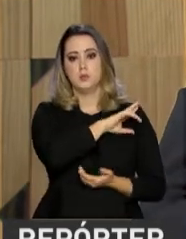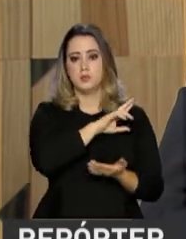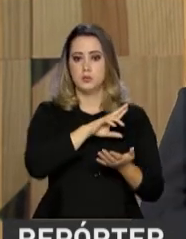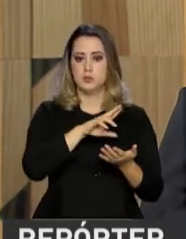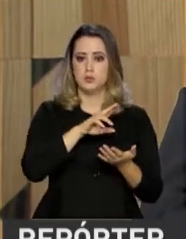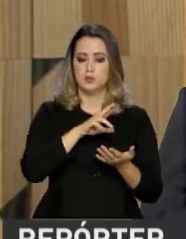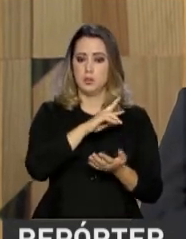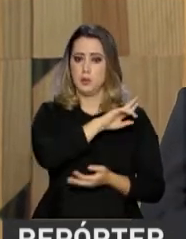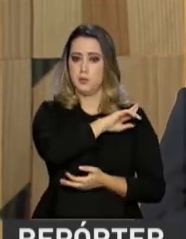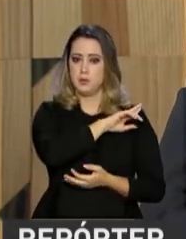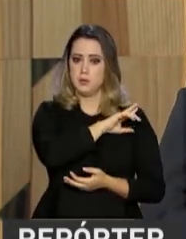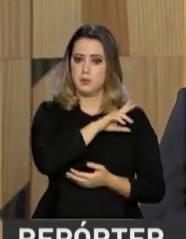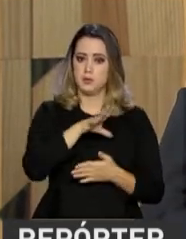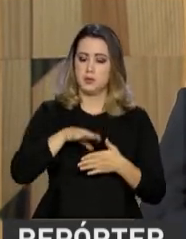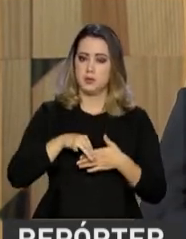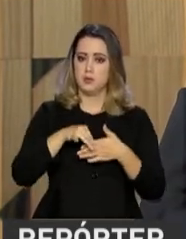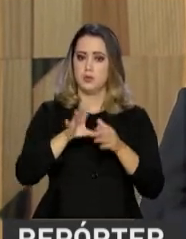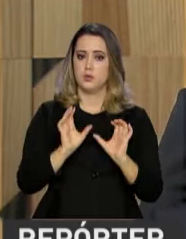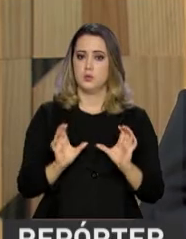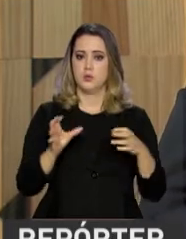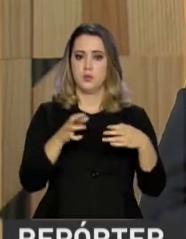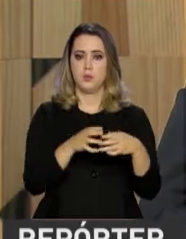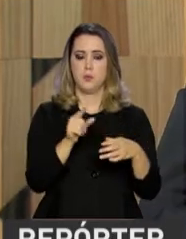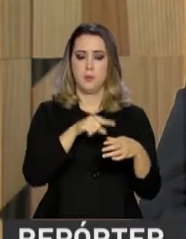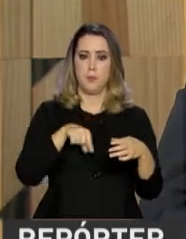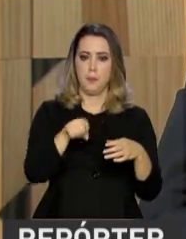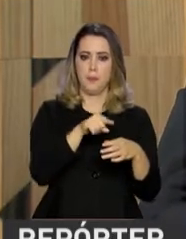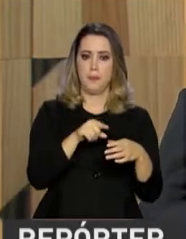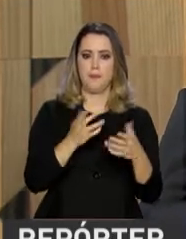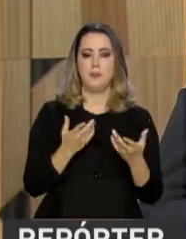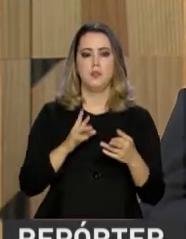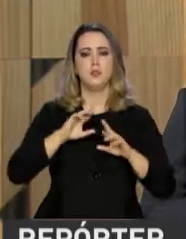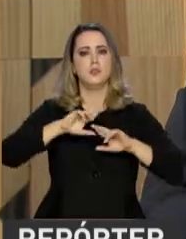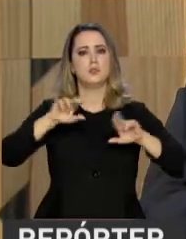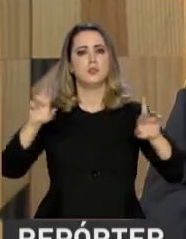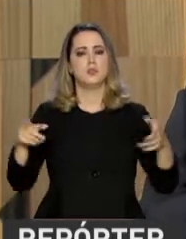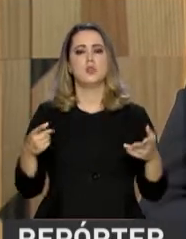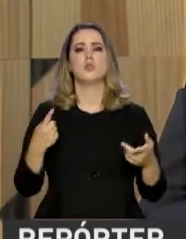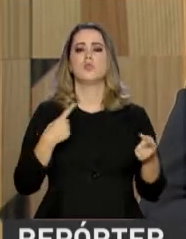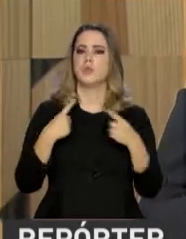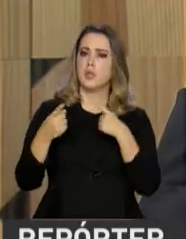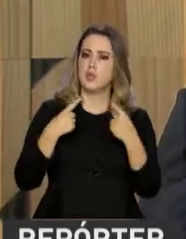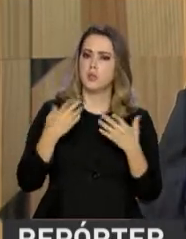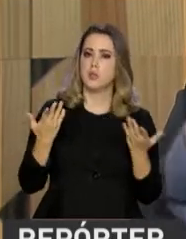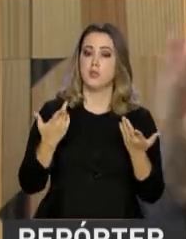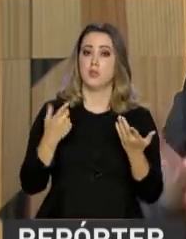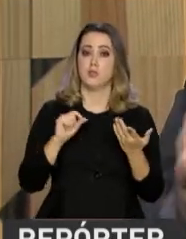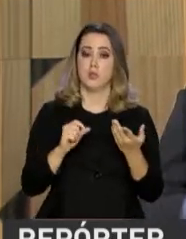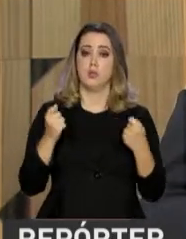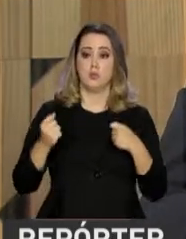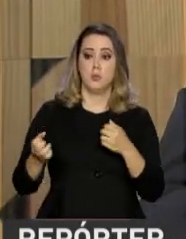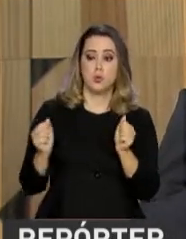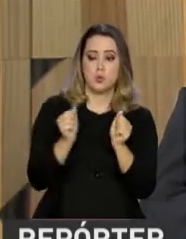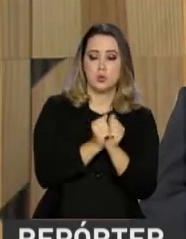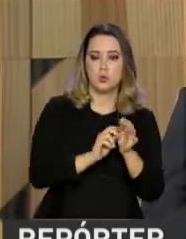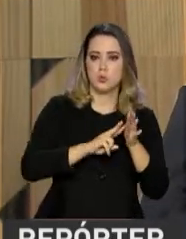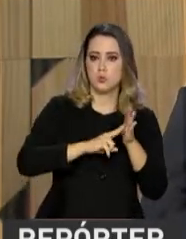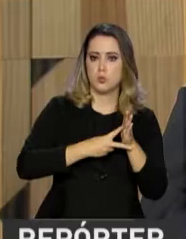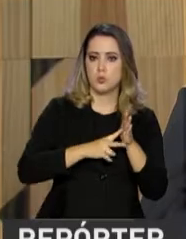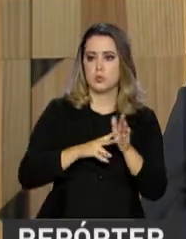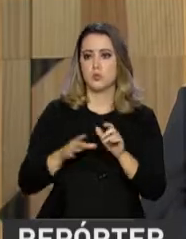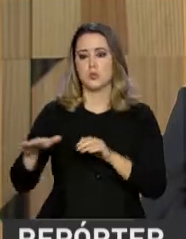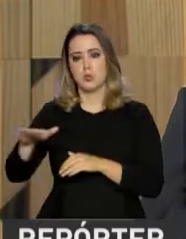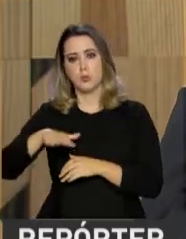representante da categoria dentro da empresa todas as questões agora podem ser modulado com o sindicato e com o